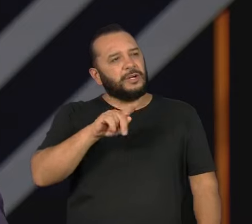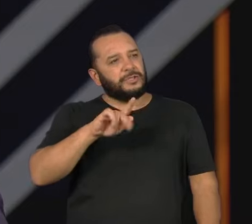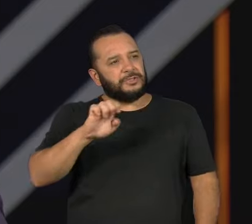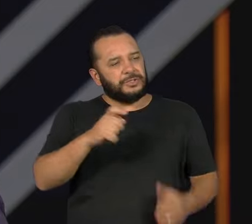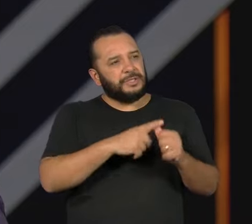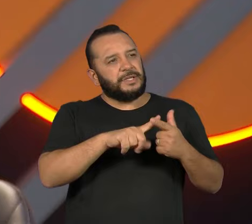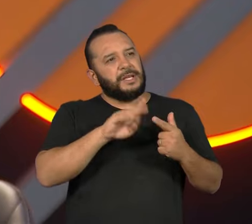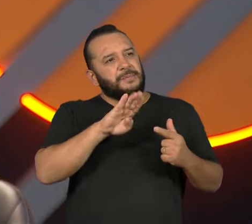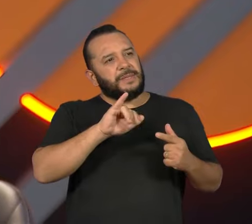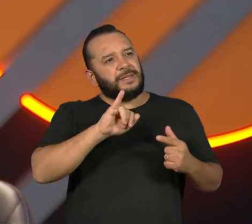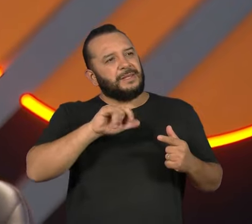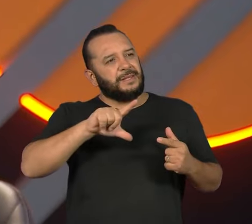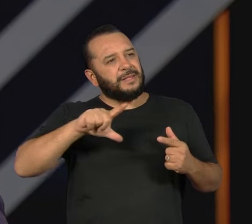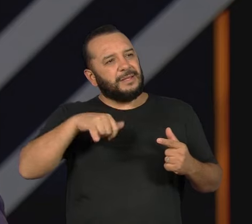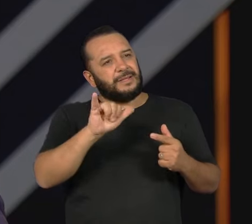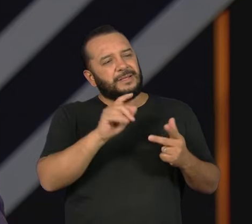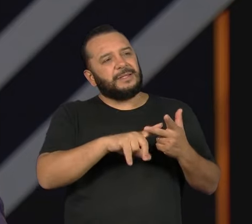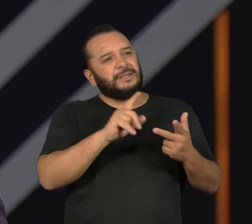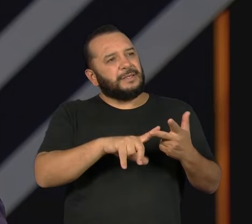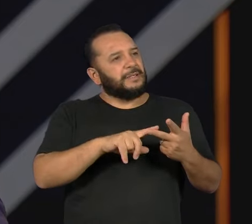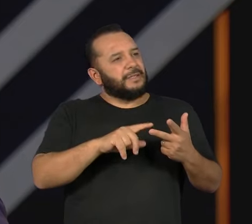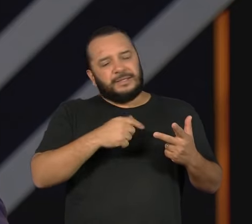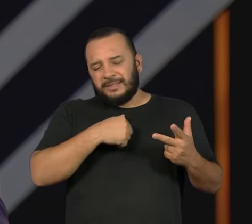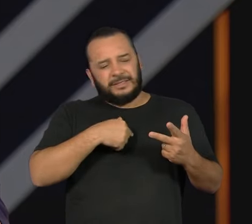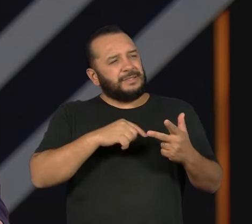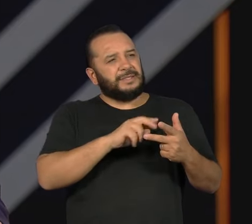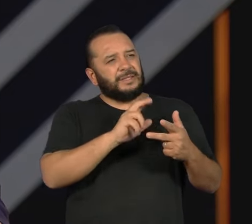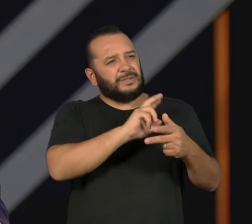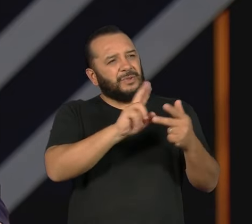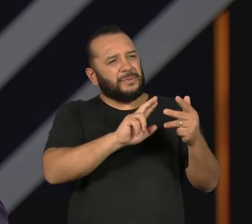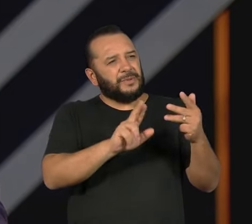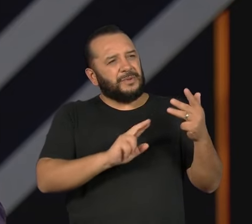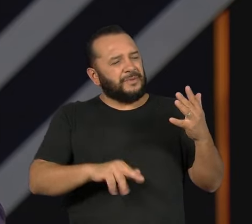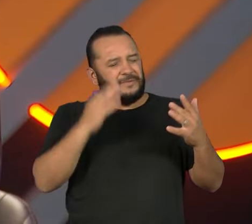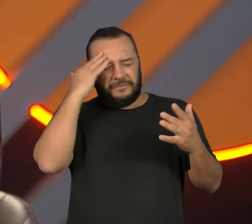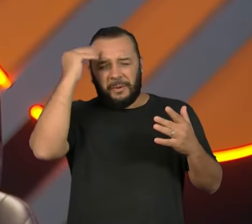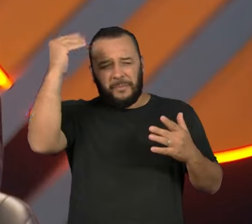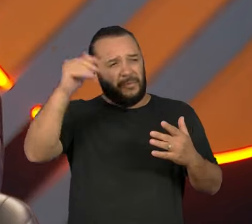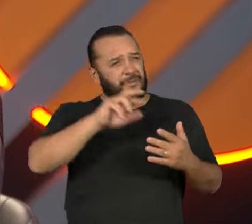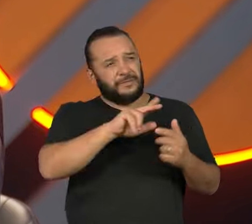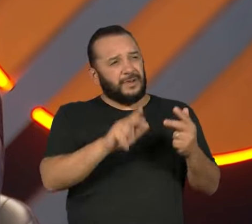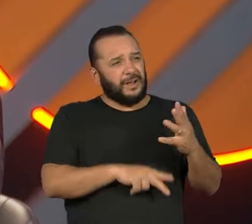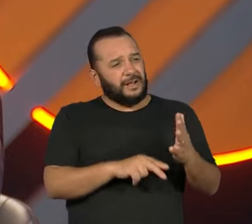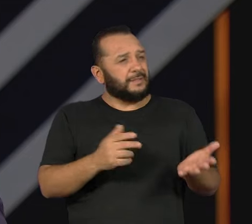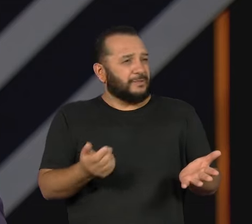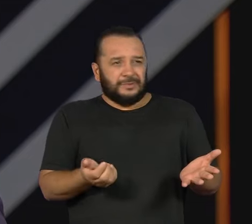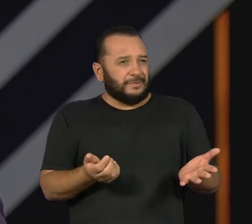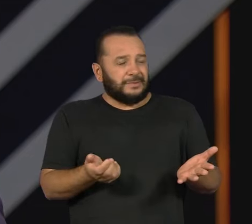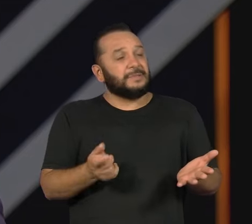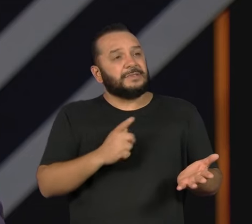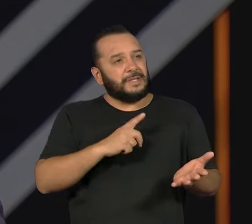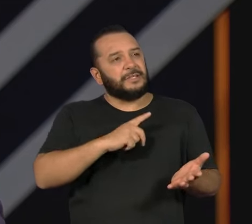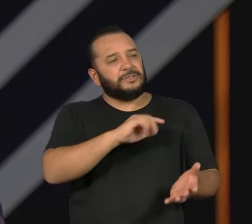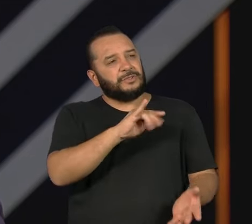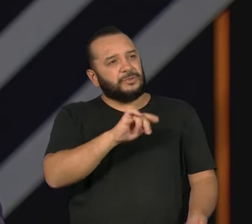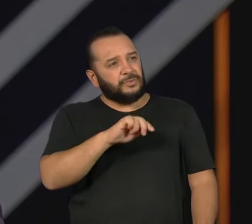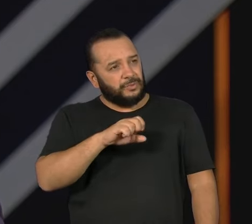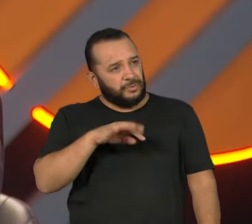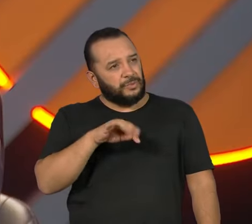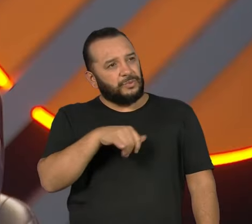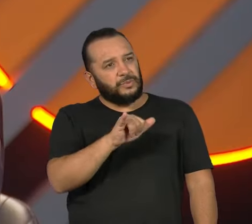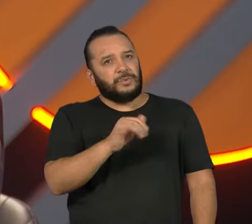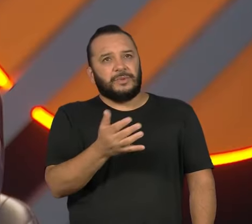Cobham, Chick Corea, Joey Lovano, Ray Conniff, Deep Purple, Jethro Tull, Ian